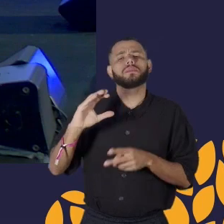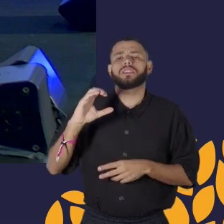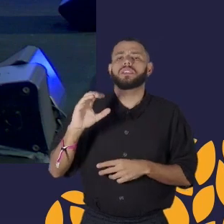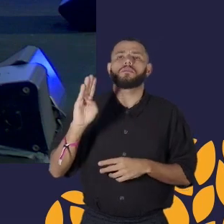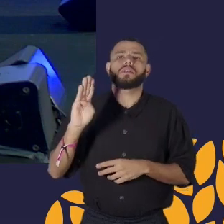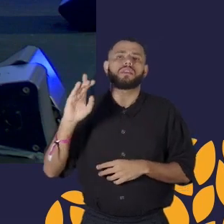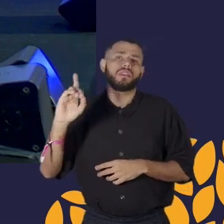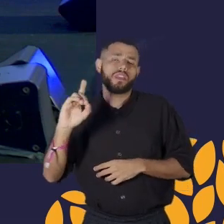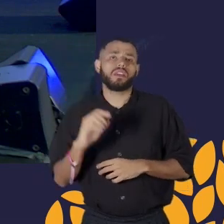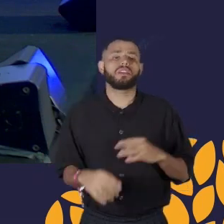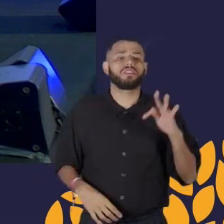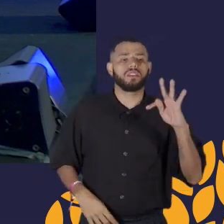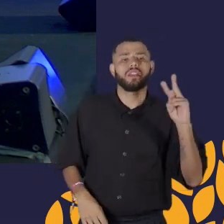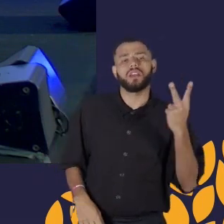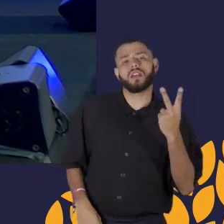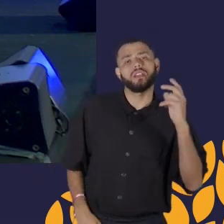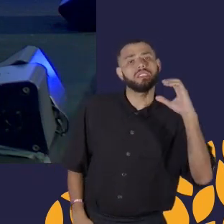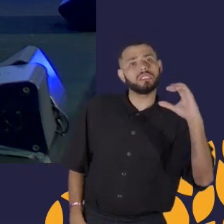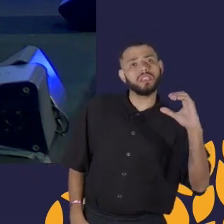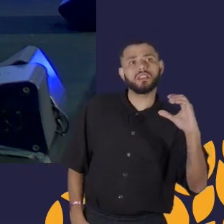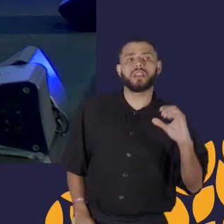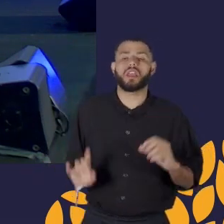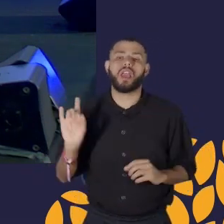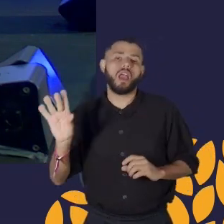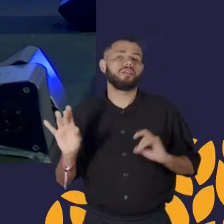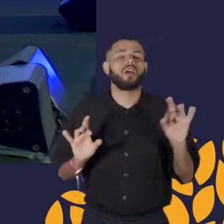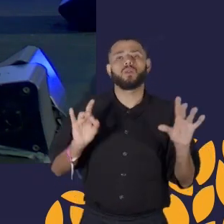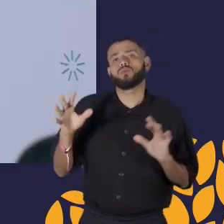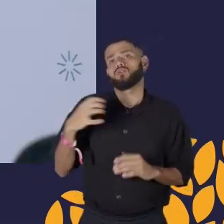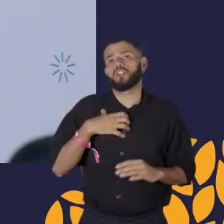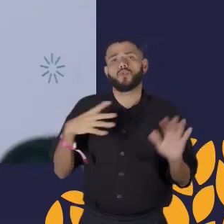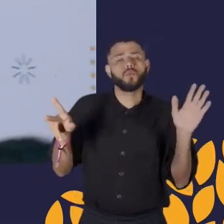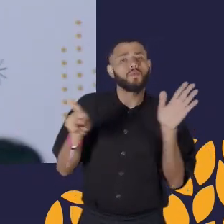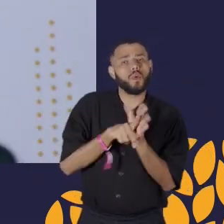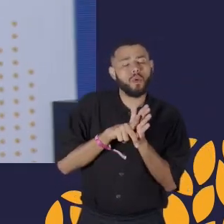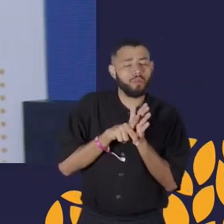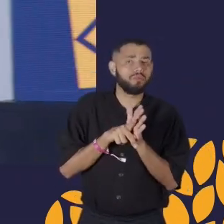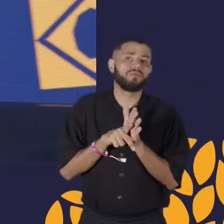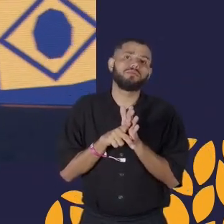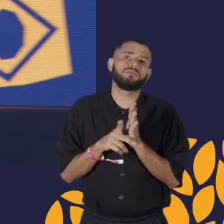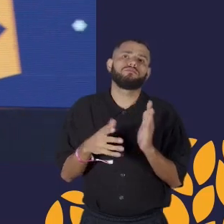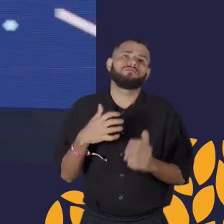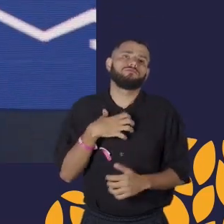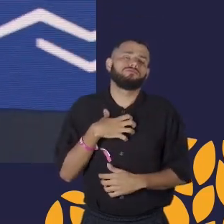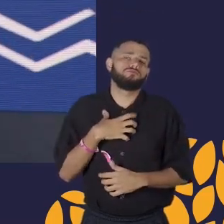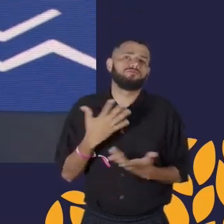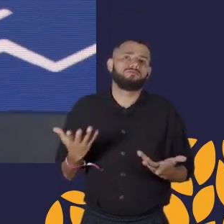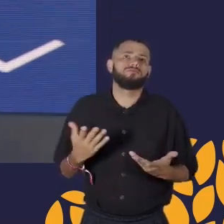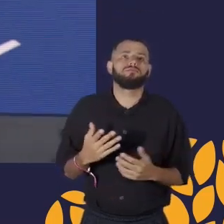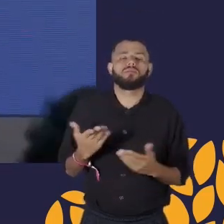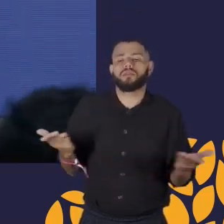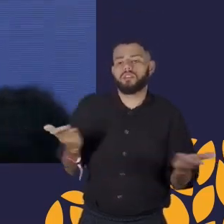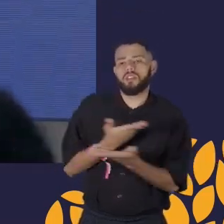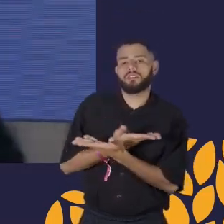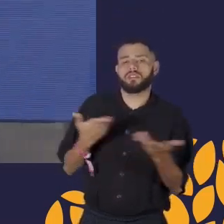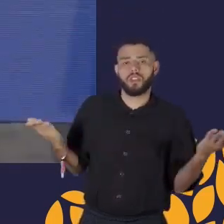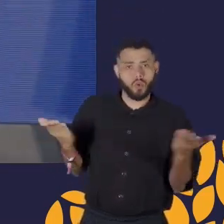THC, cada um tem a sua personalidade diferente, o seu efeito, a sua